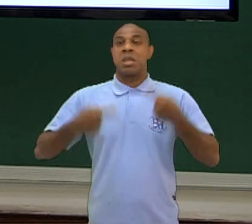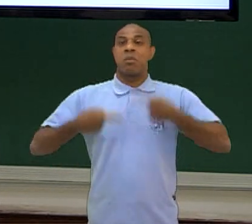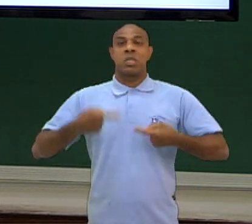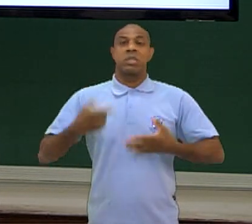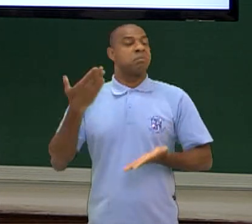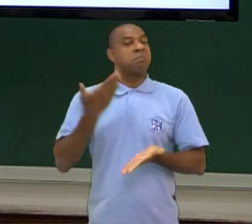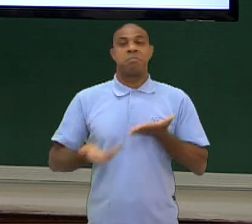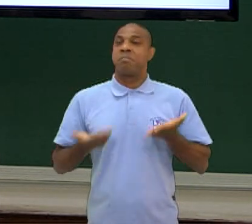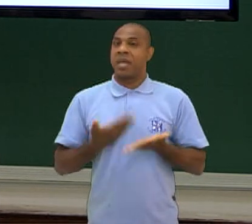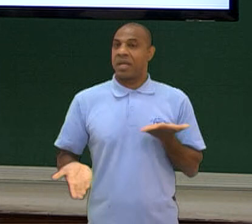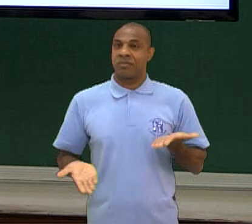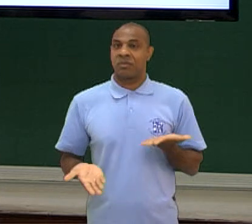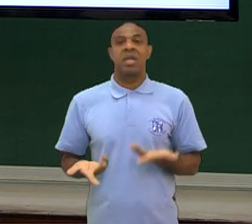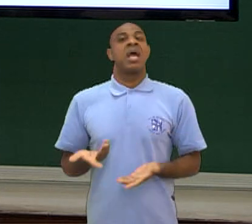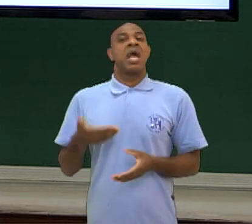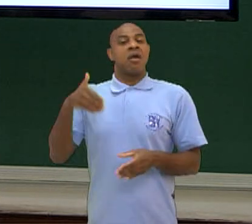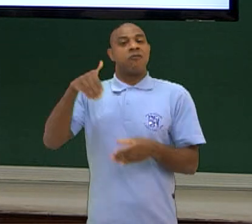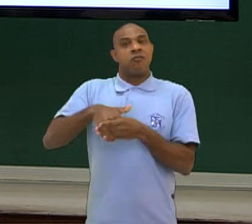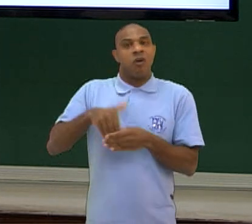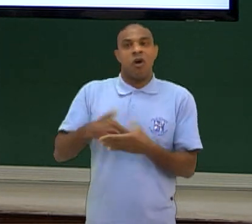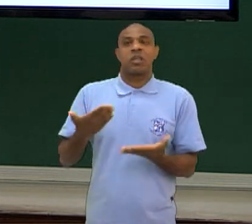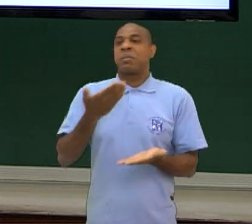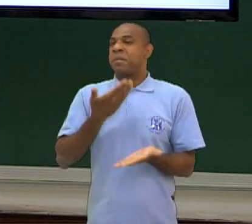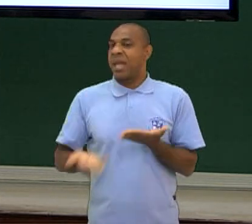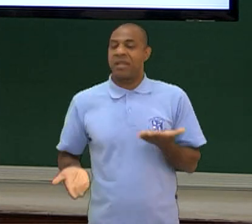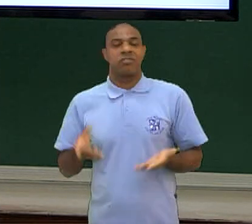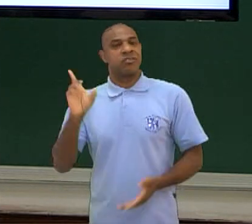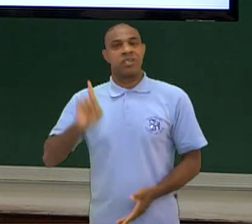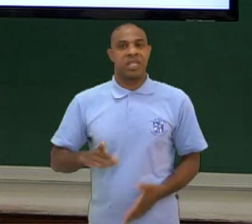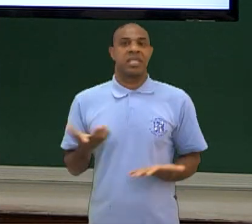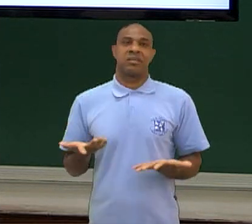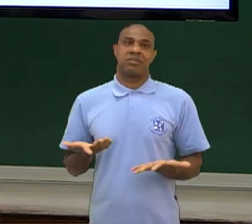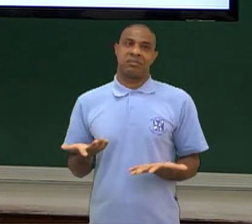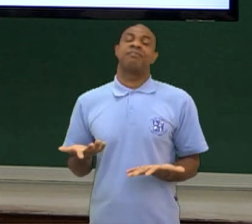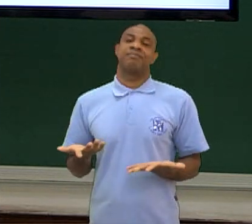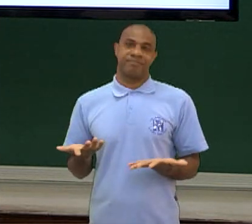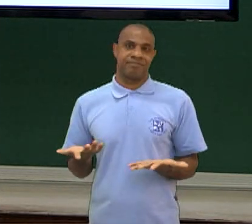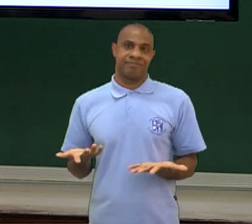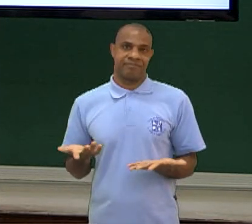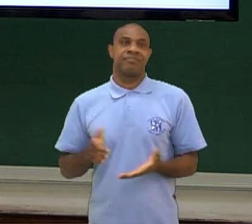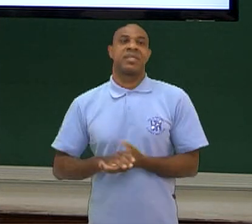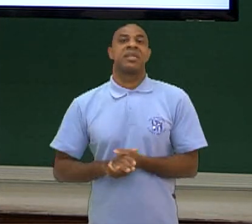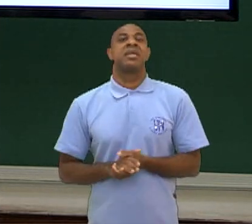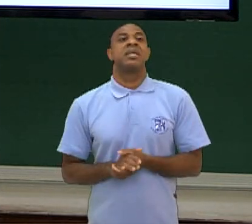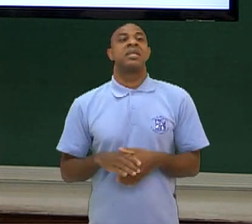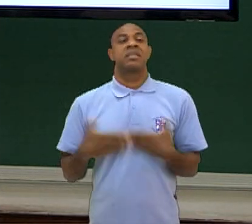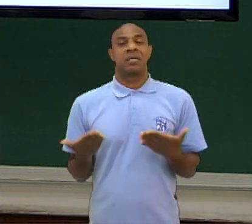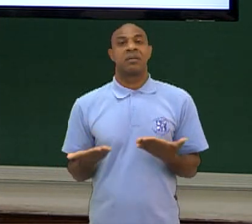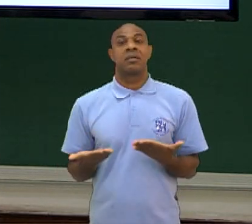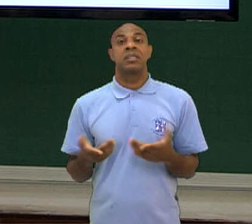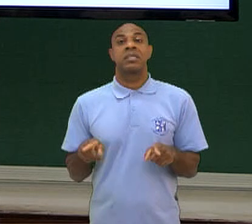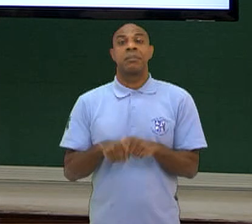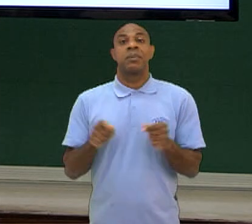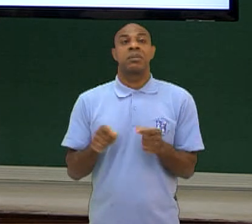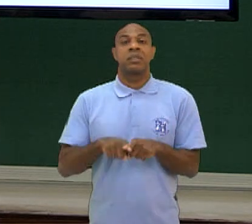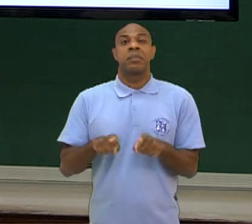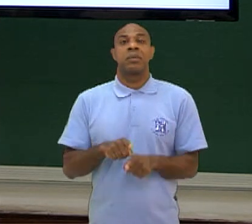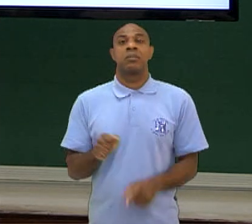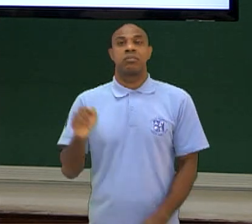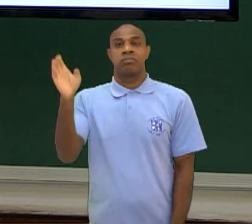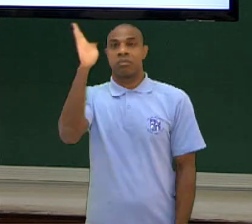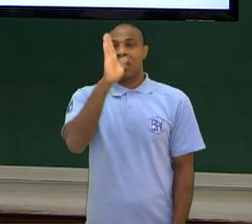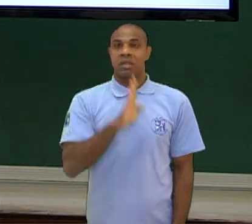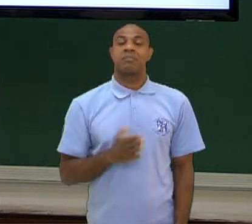acesso ao voto, uma série de direitos que são importantes no regime democrático, por exemplo, e ao